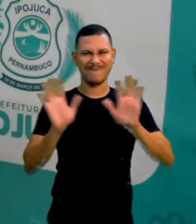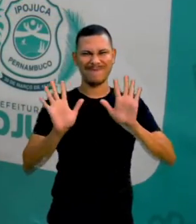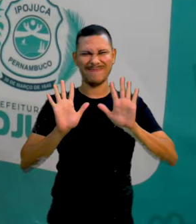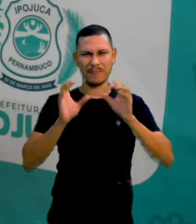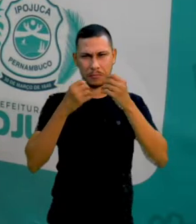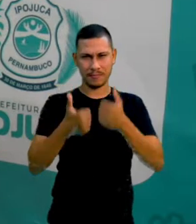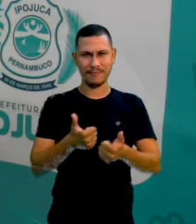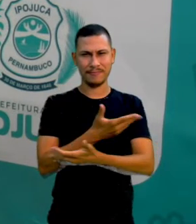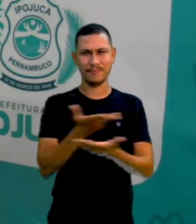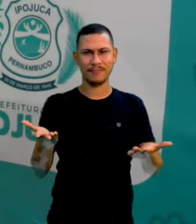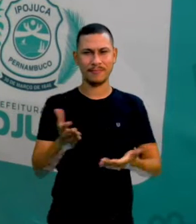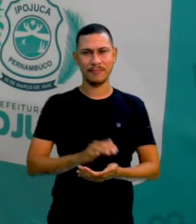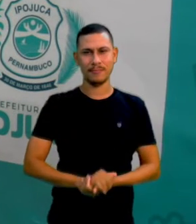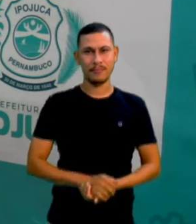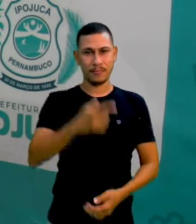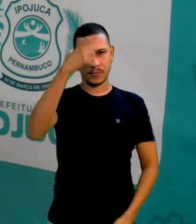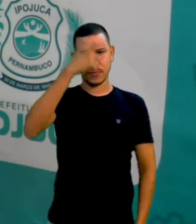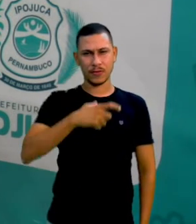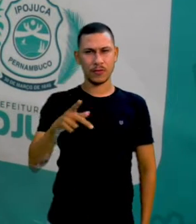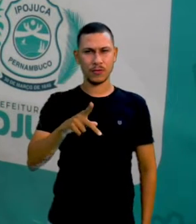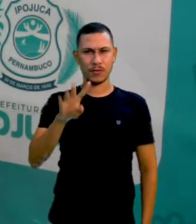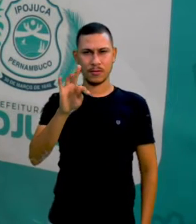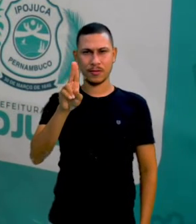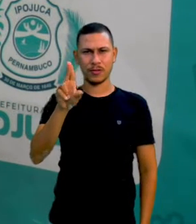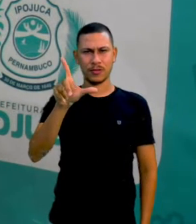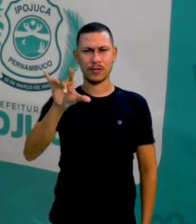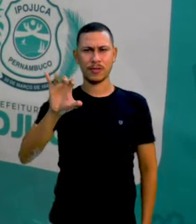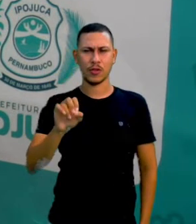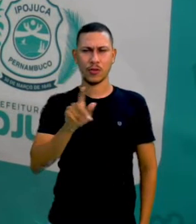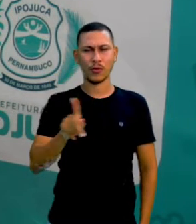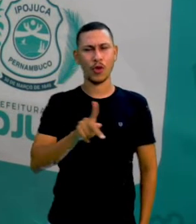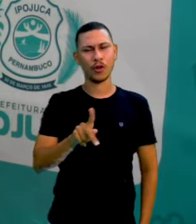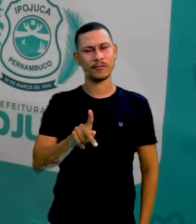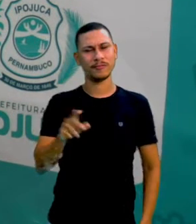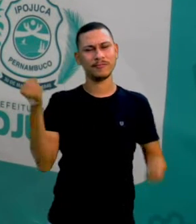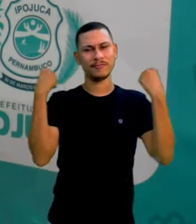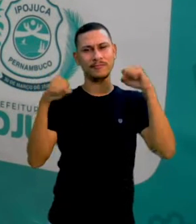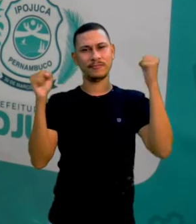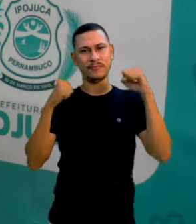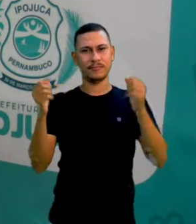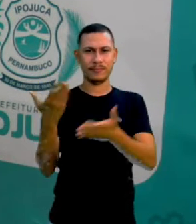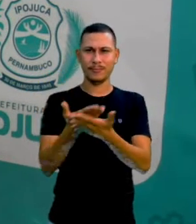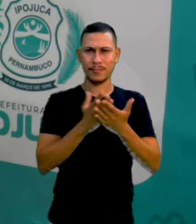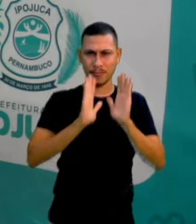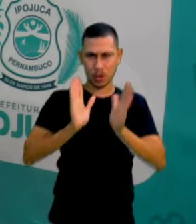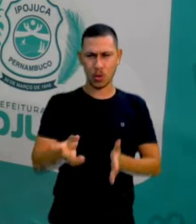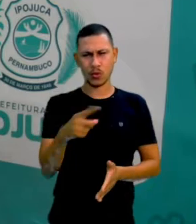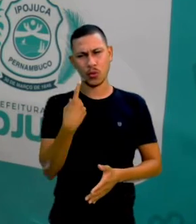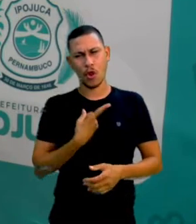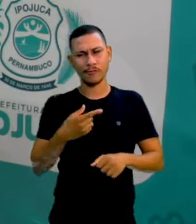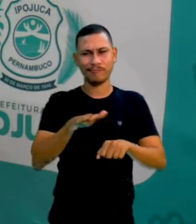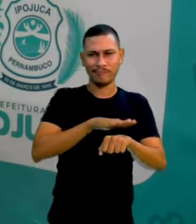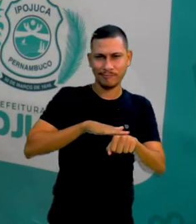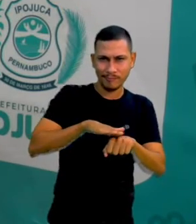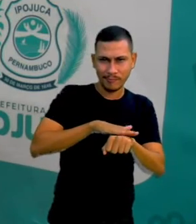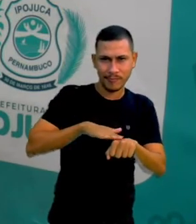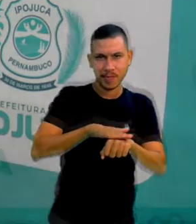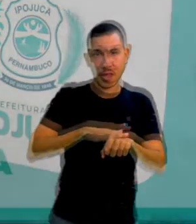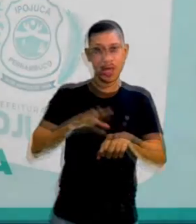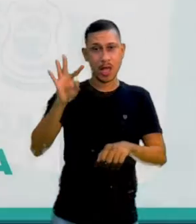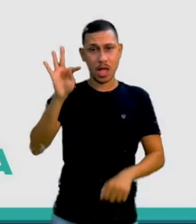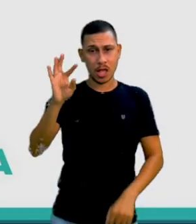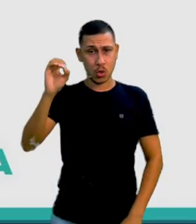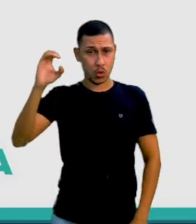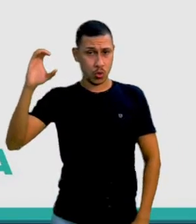Olá pessoal, tudo bem com vocês? Eu sou o professor Túlio, professor de Educação Física, e na aula de hoje nós vamos falar sobre os